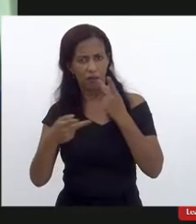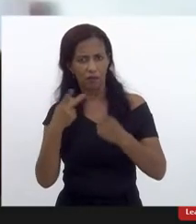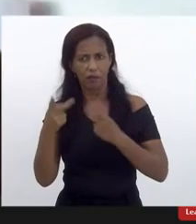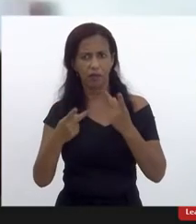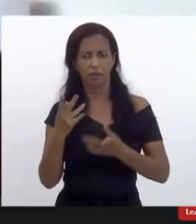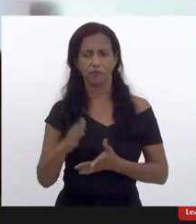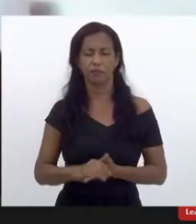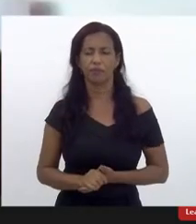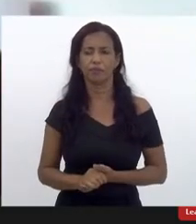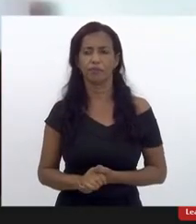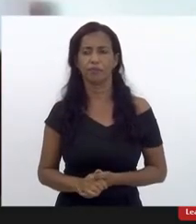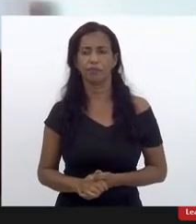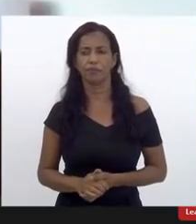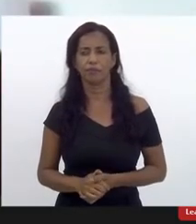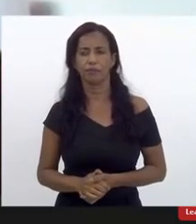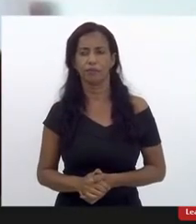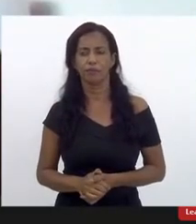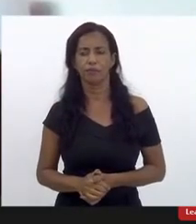palavra,